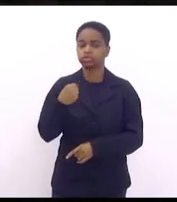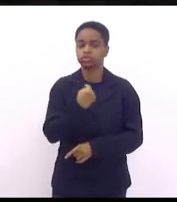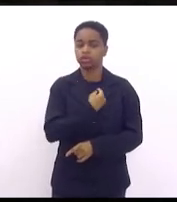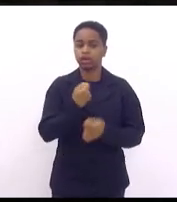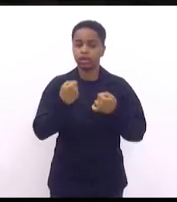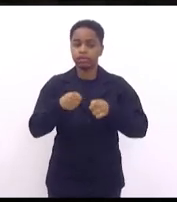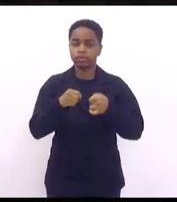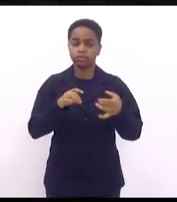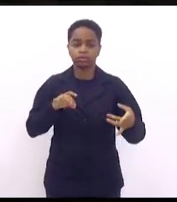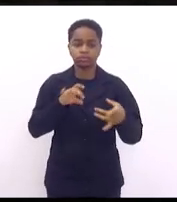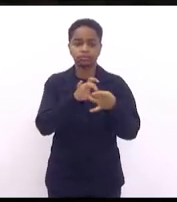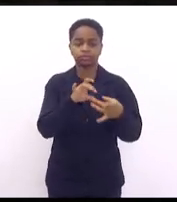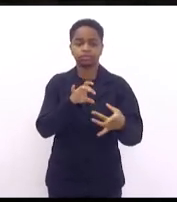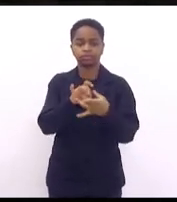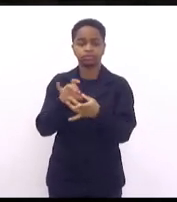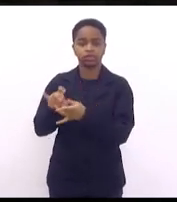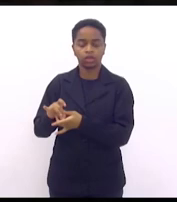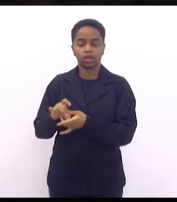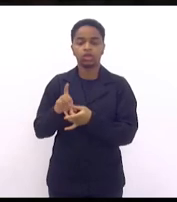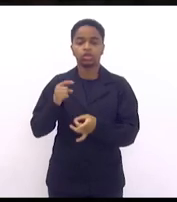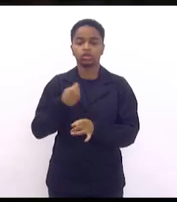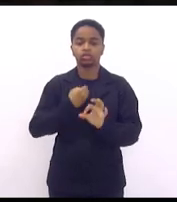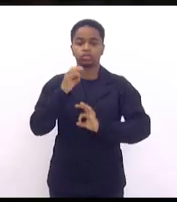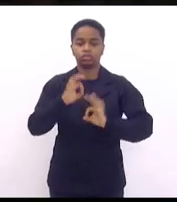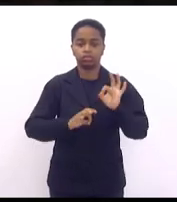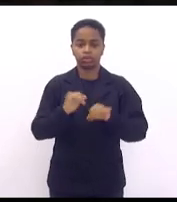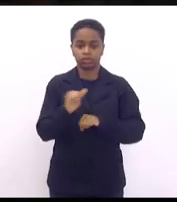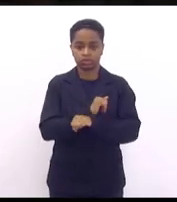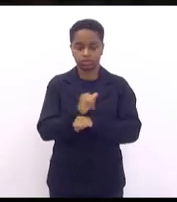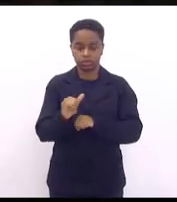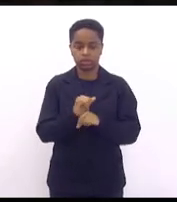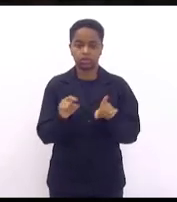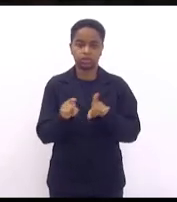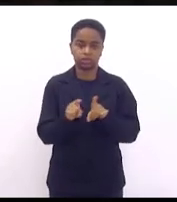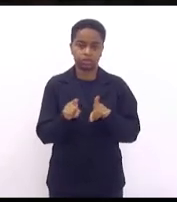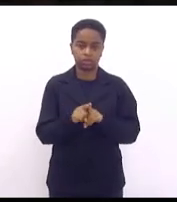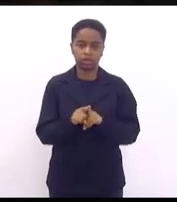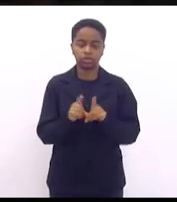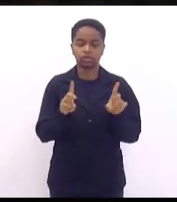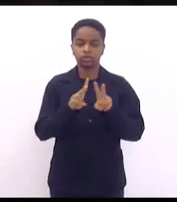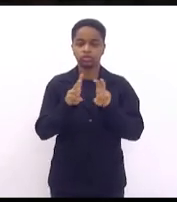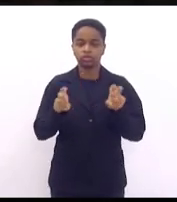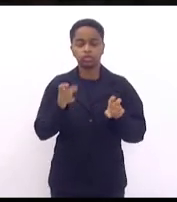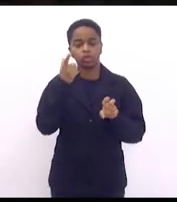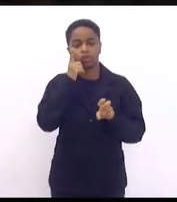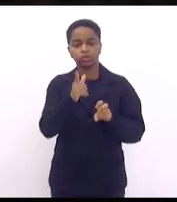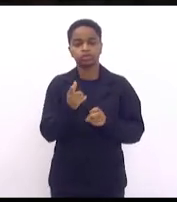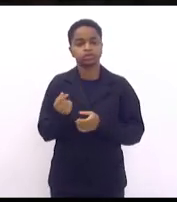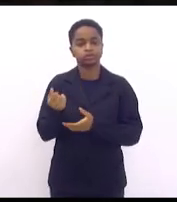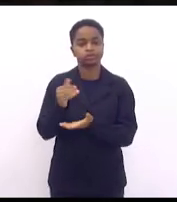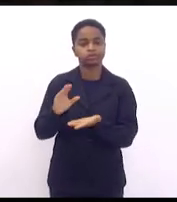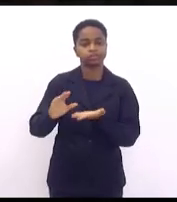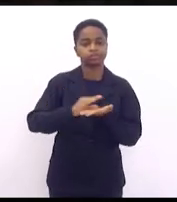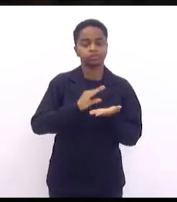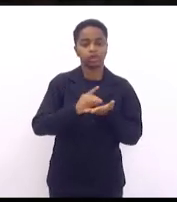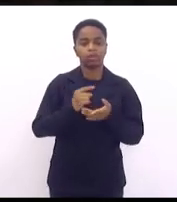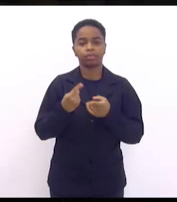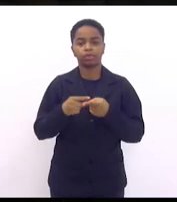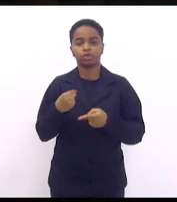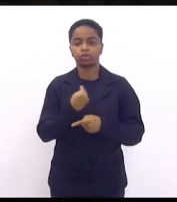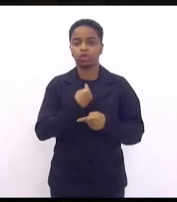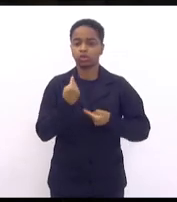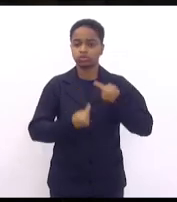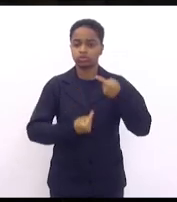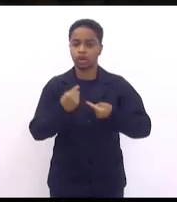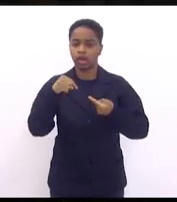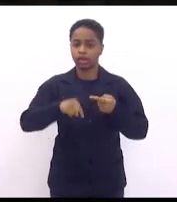essa concepção ao nosso plano estratégico, inclusive no que diz respeito à busca de receita. Nós temos debatido tanto aqui